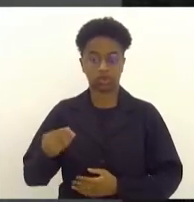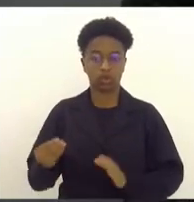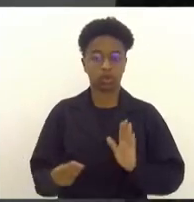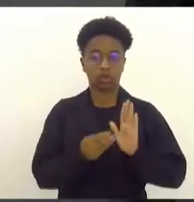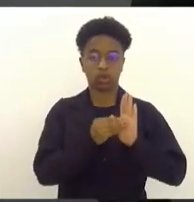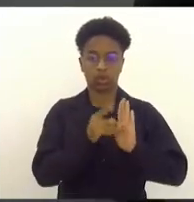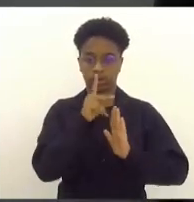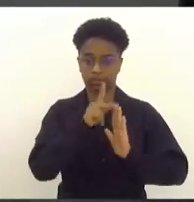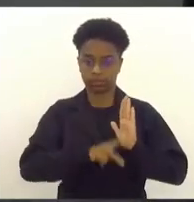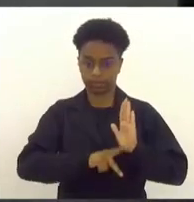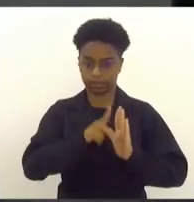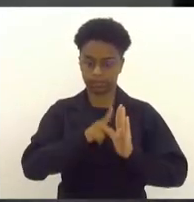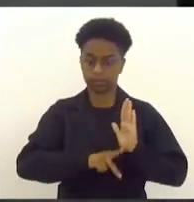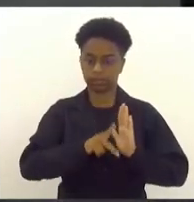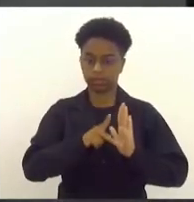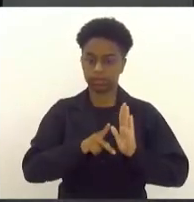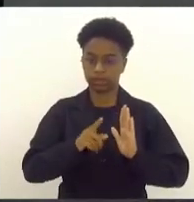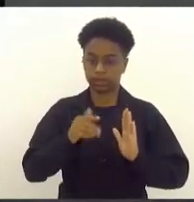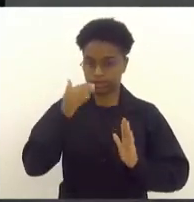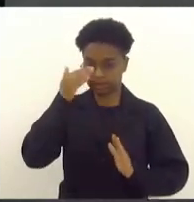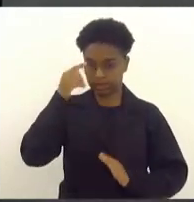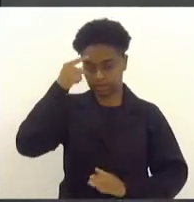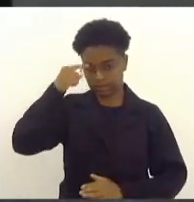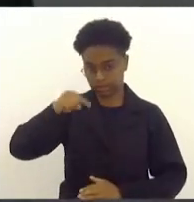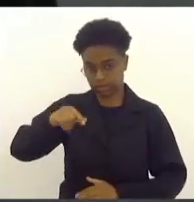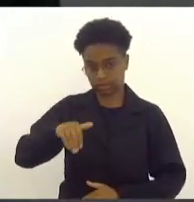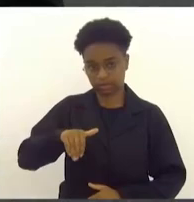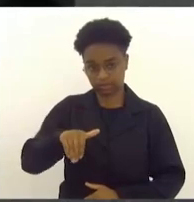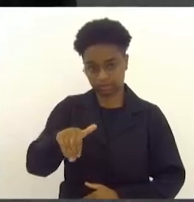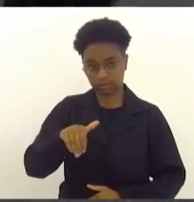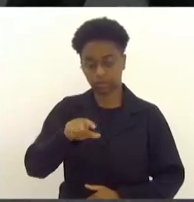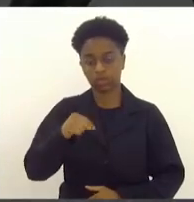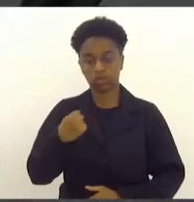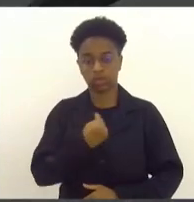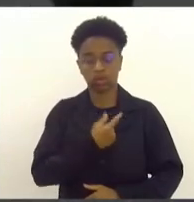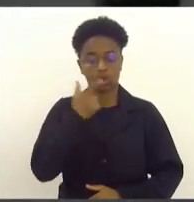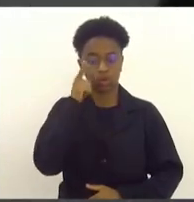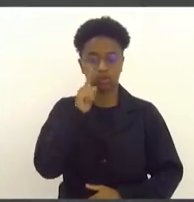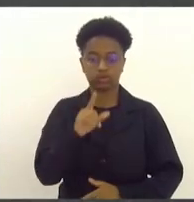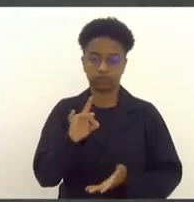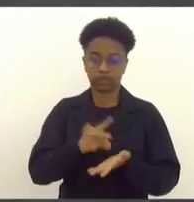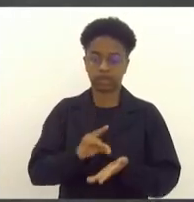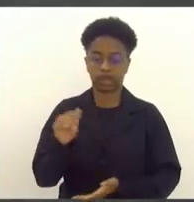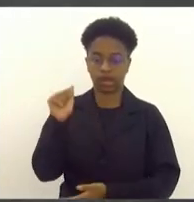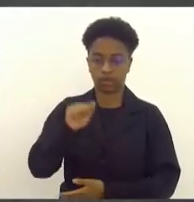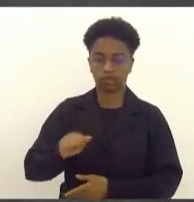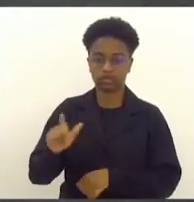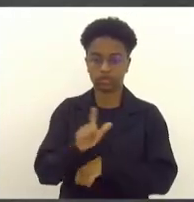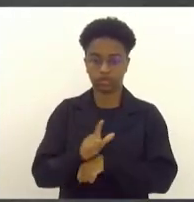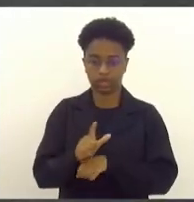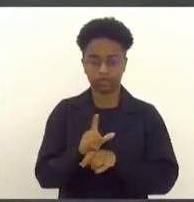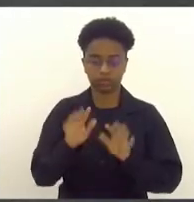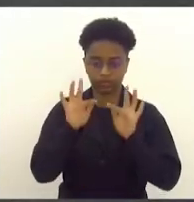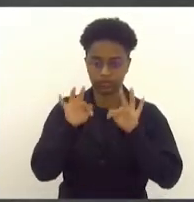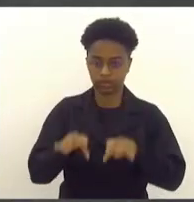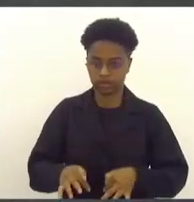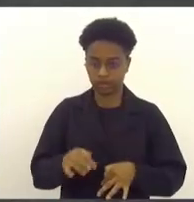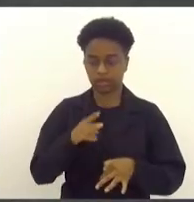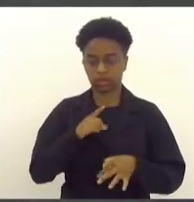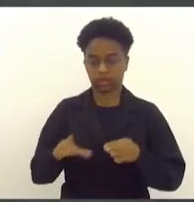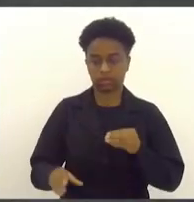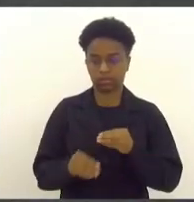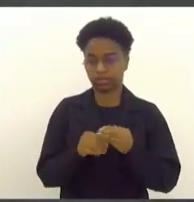projeto já na próxima semana para a gente fechar um mês do agosto Lilás com uma importante